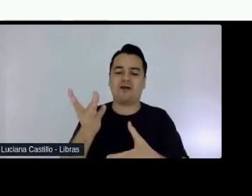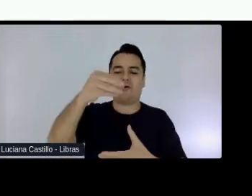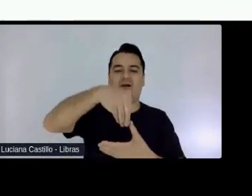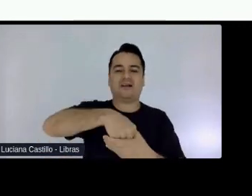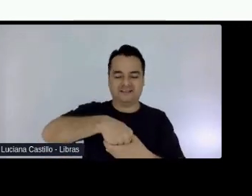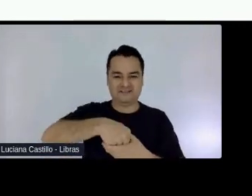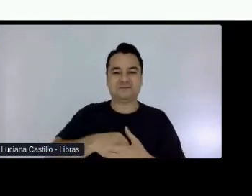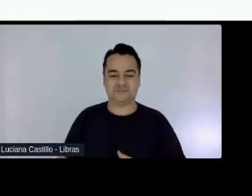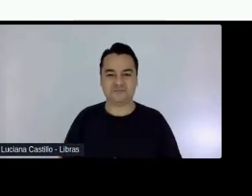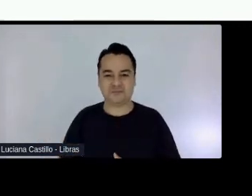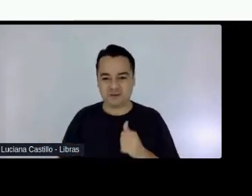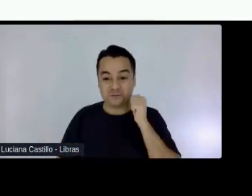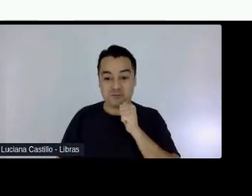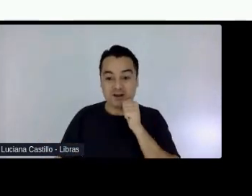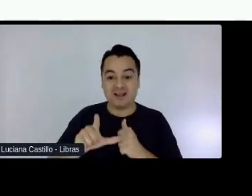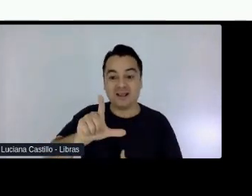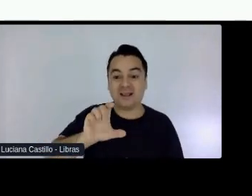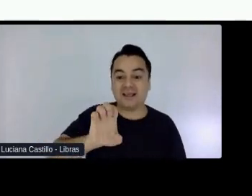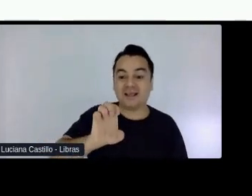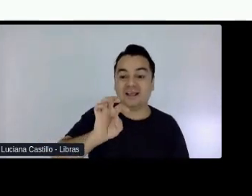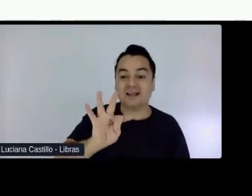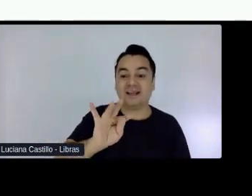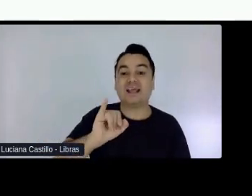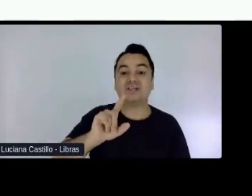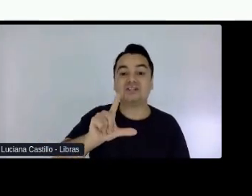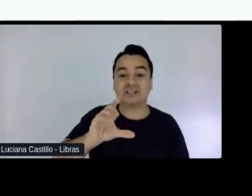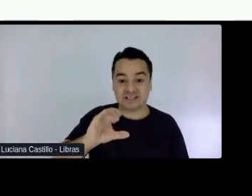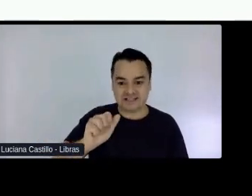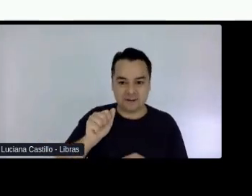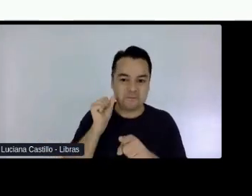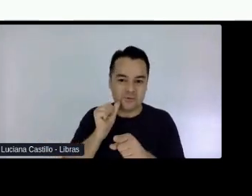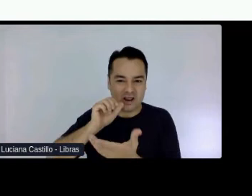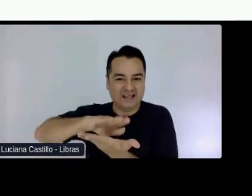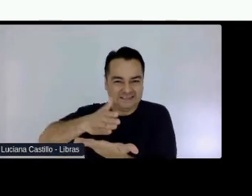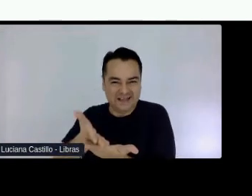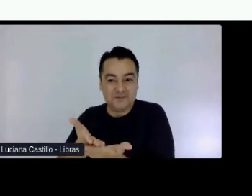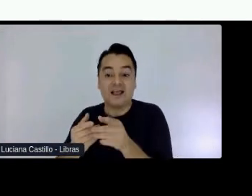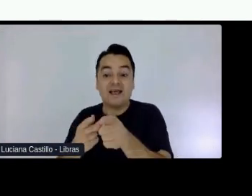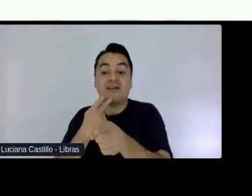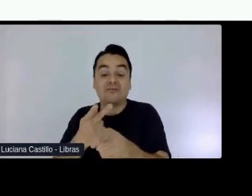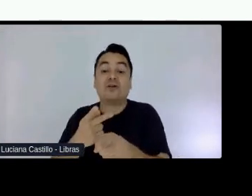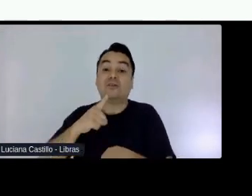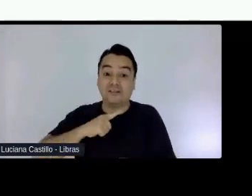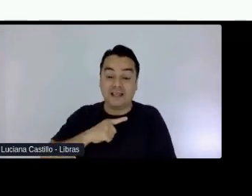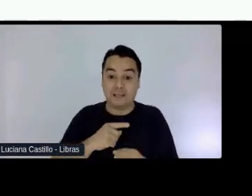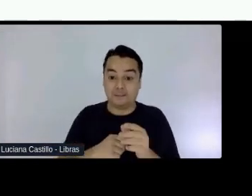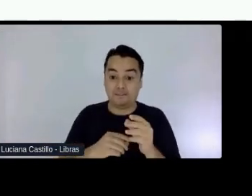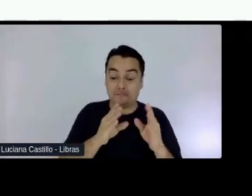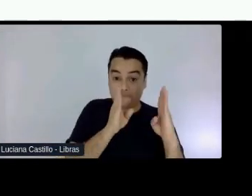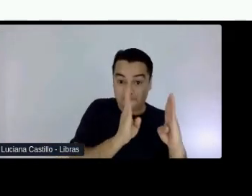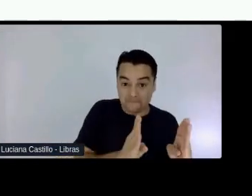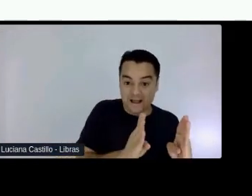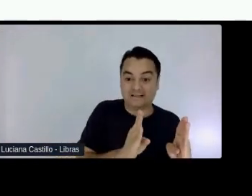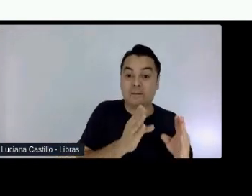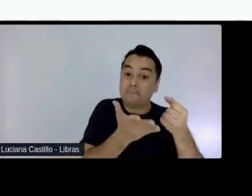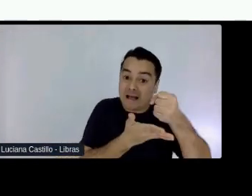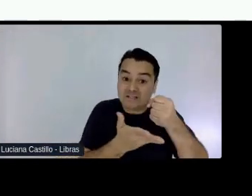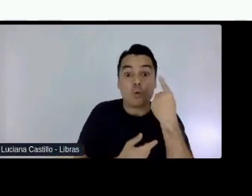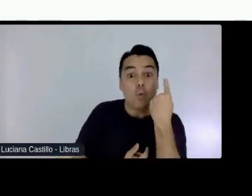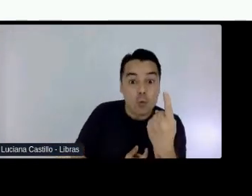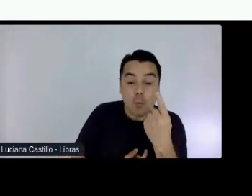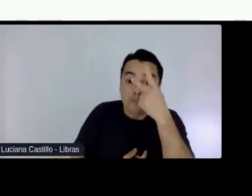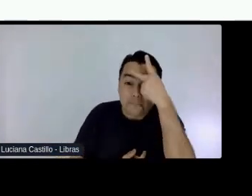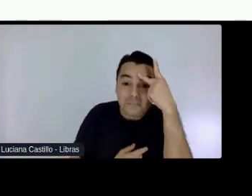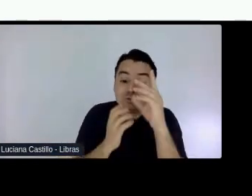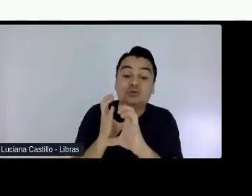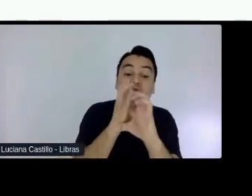ó, a Letícia até corrigiu, o Básico 1 tem 68 pessoas fazendo o curso. Mas vamos lá, né? Vamos lá,